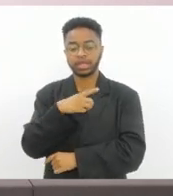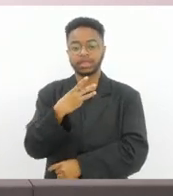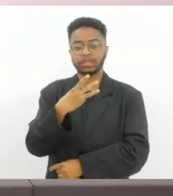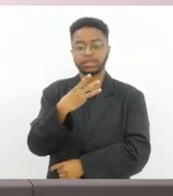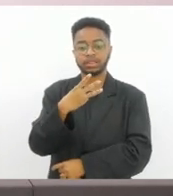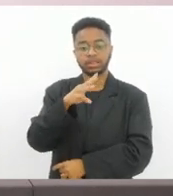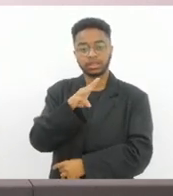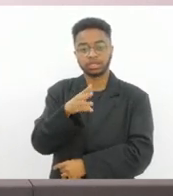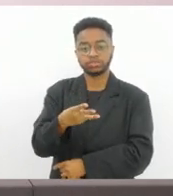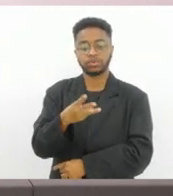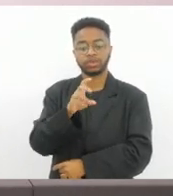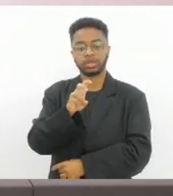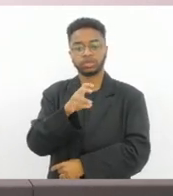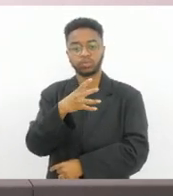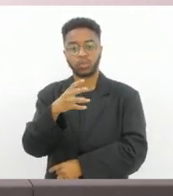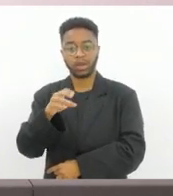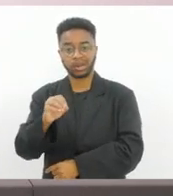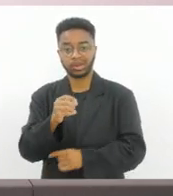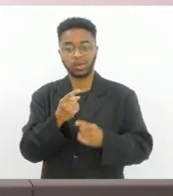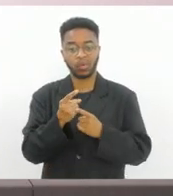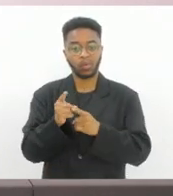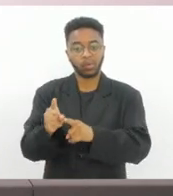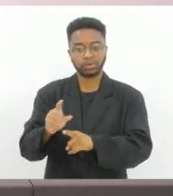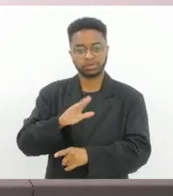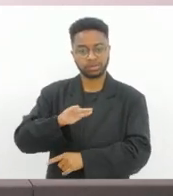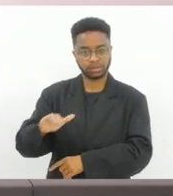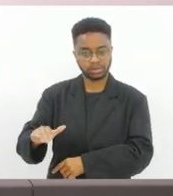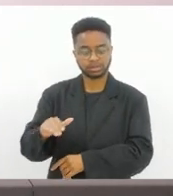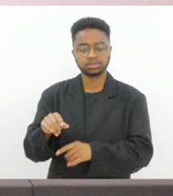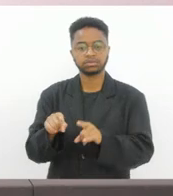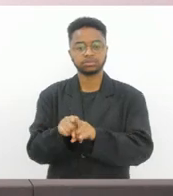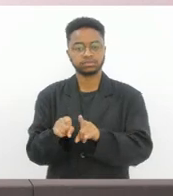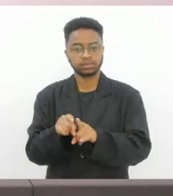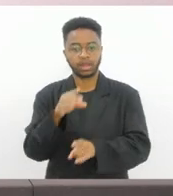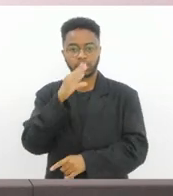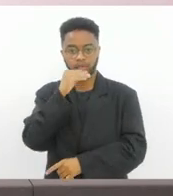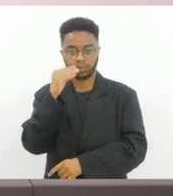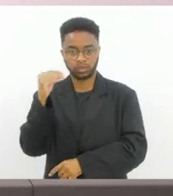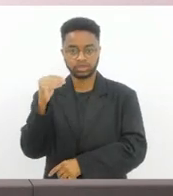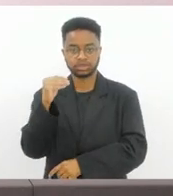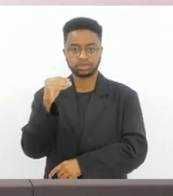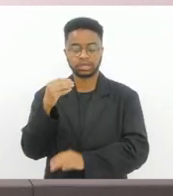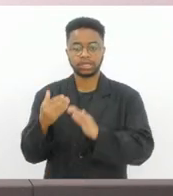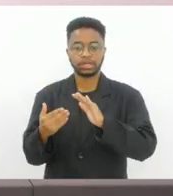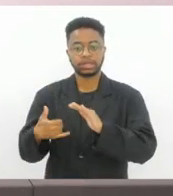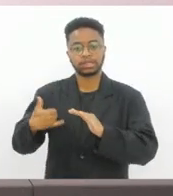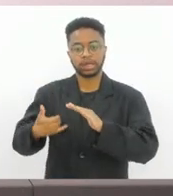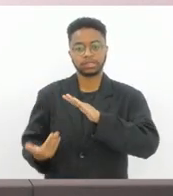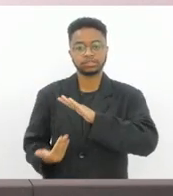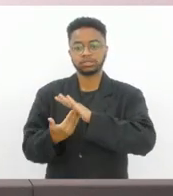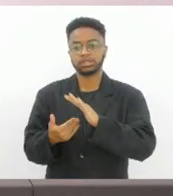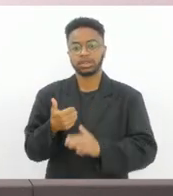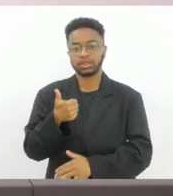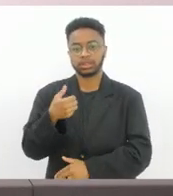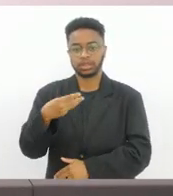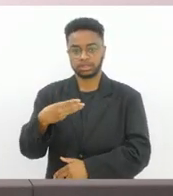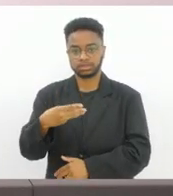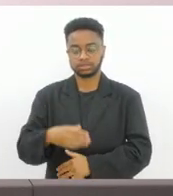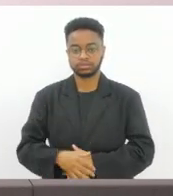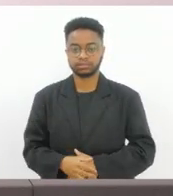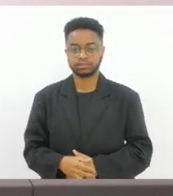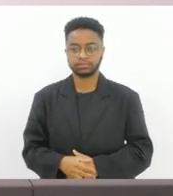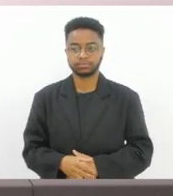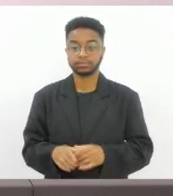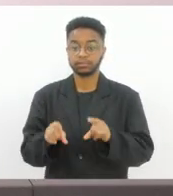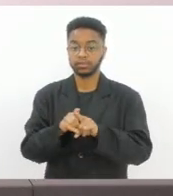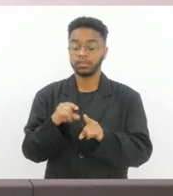3.540 casos foram cometidos contra criança e adolescentes de até 13 anos. Importante dizer